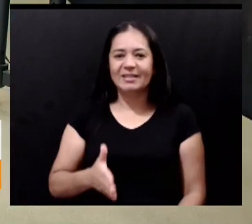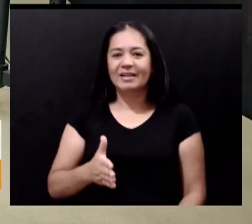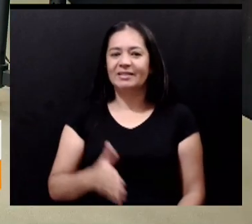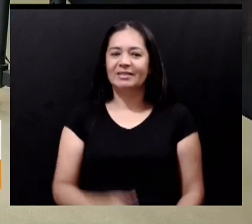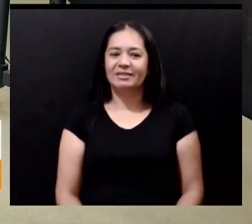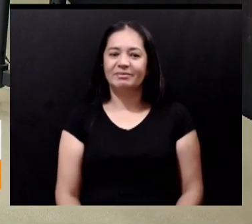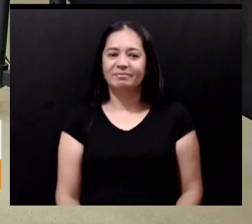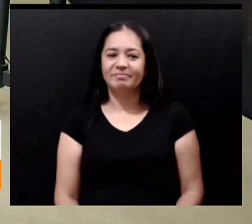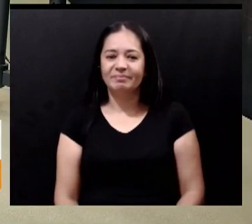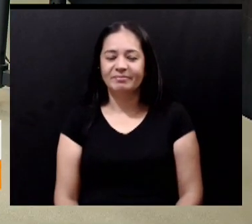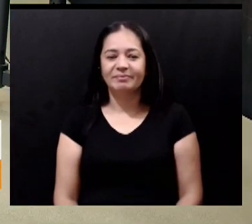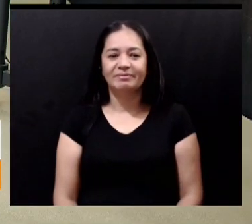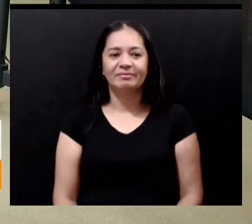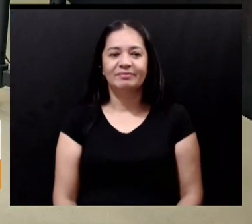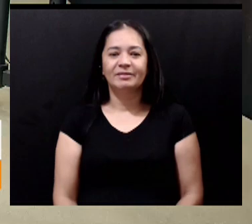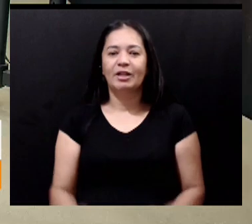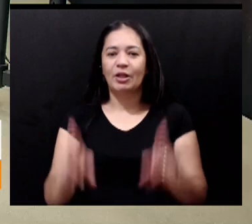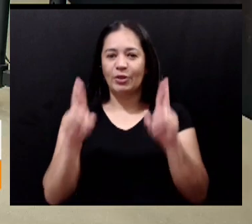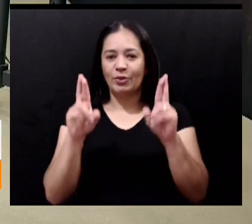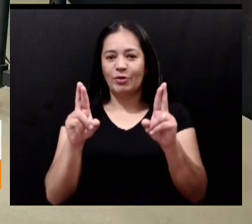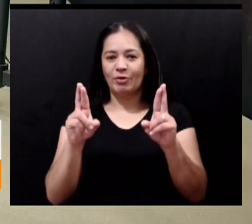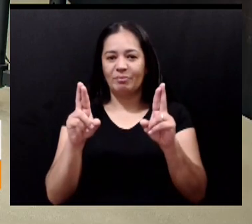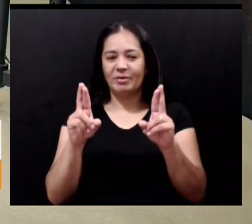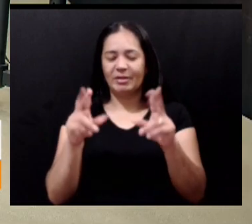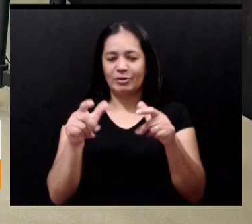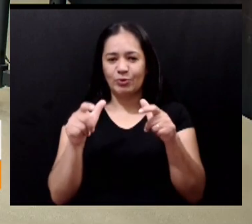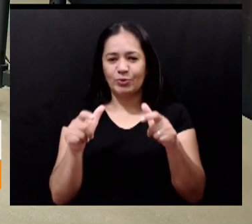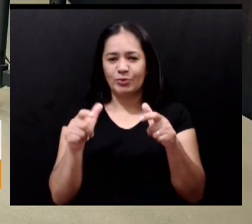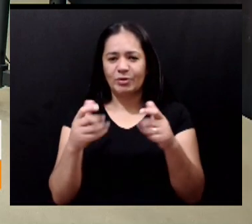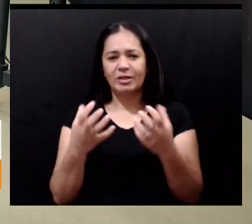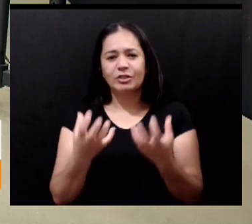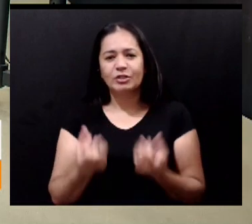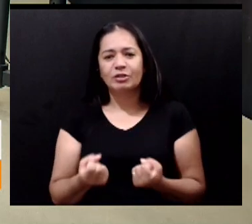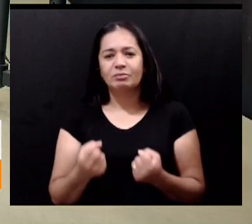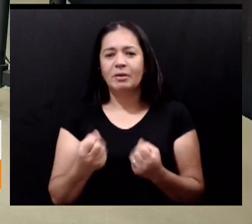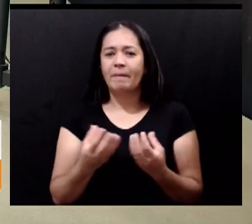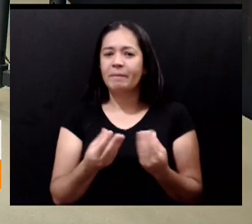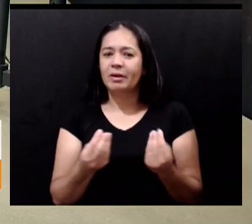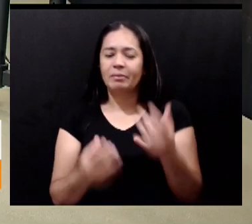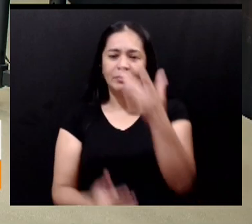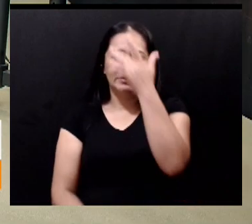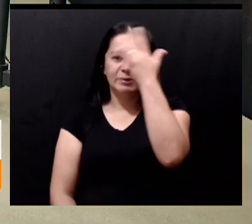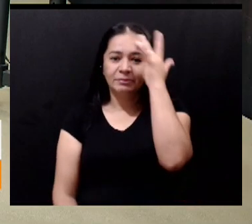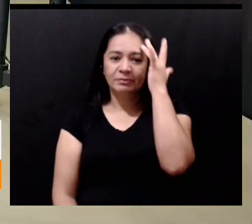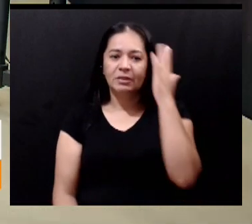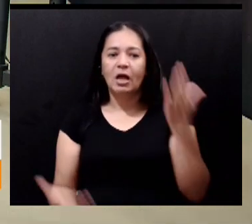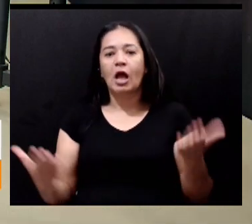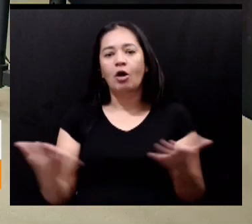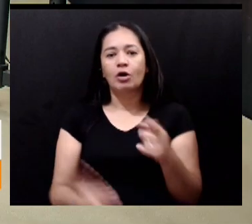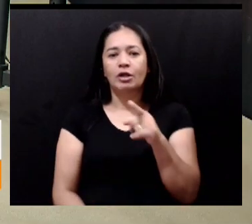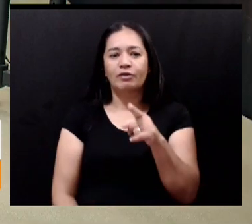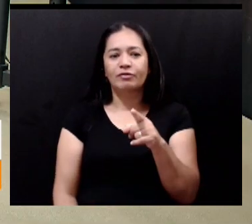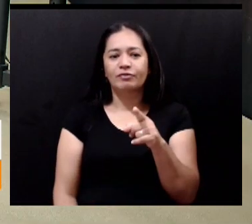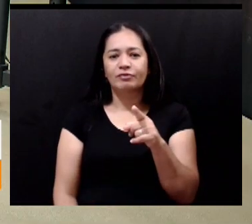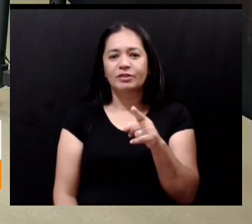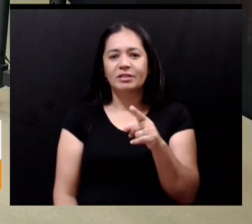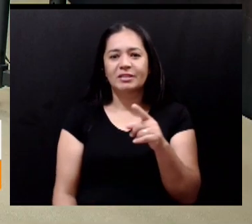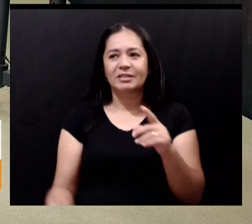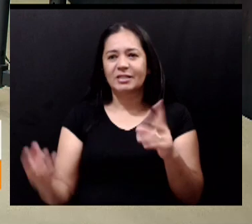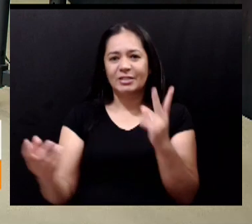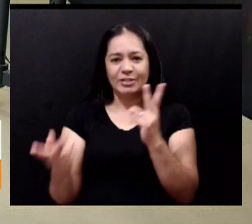espero que possa ser esse espaço de acolhimento para muitas pessoas. Muito bem. Agora, você e a Marília têm algo em comum que eu percebi,